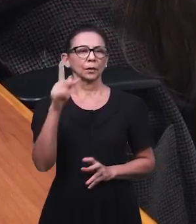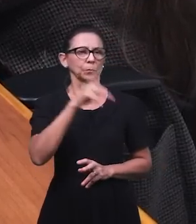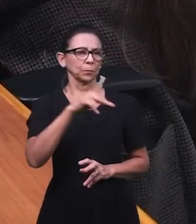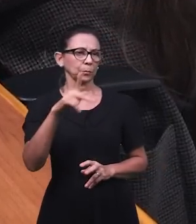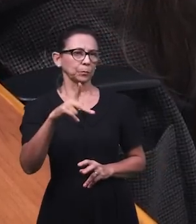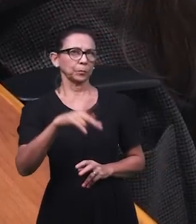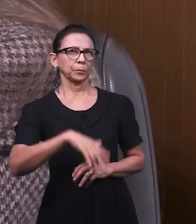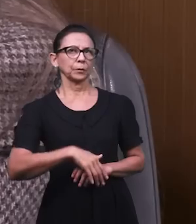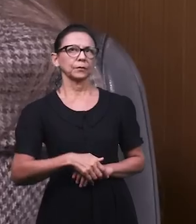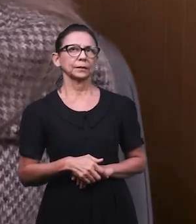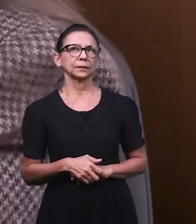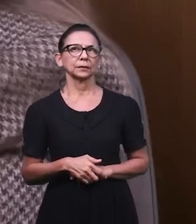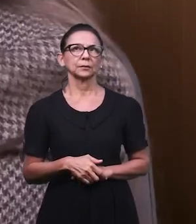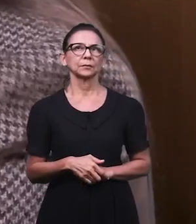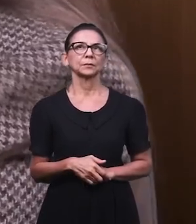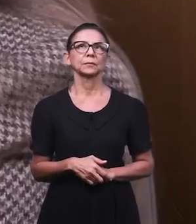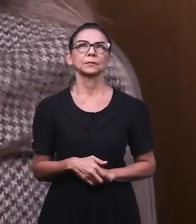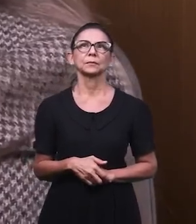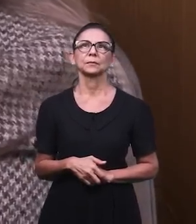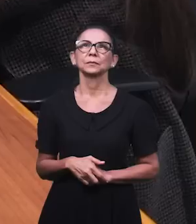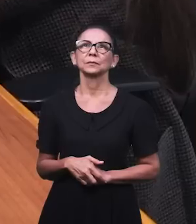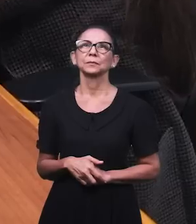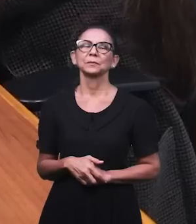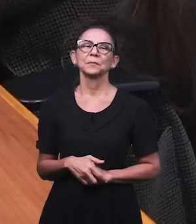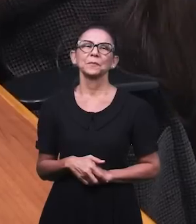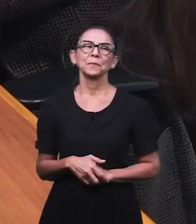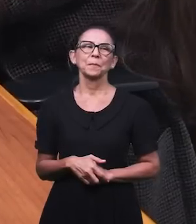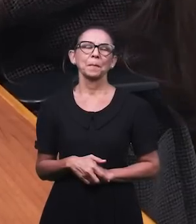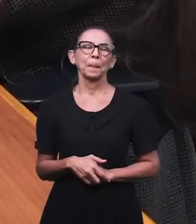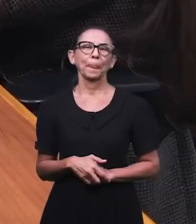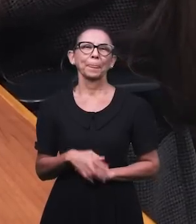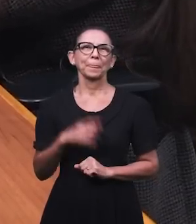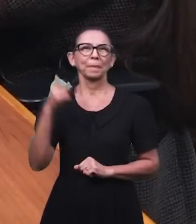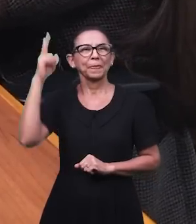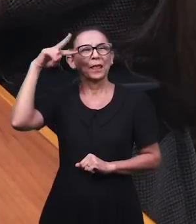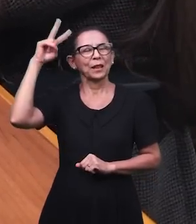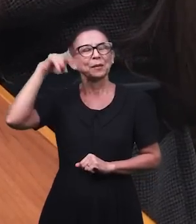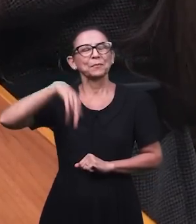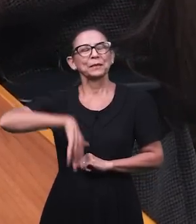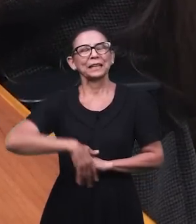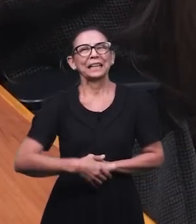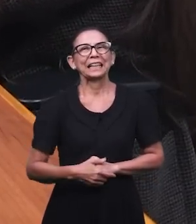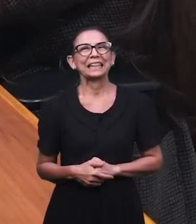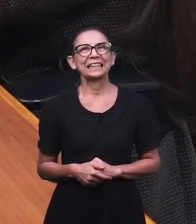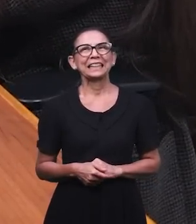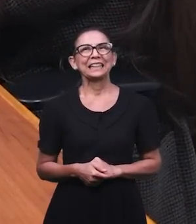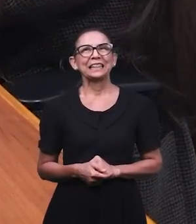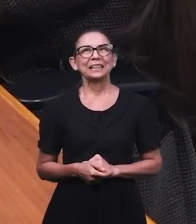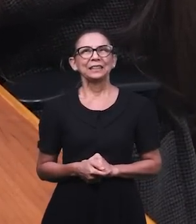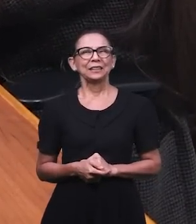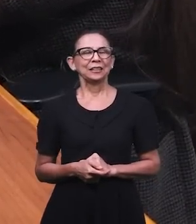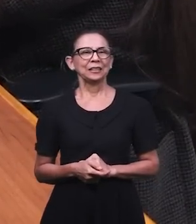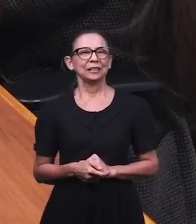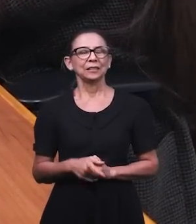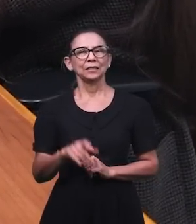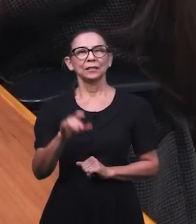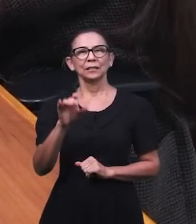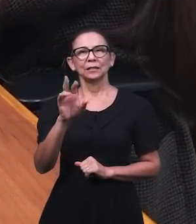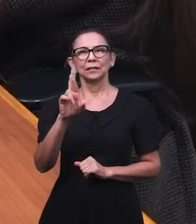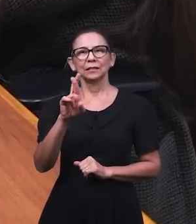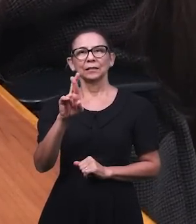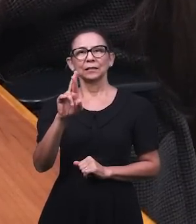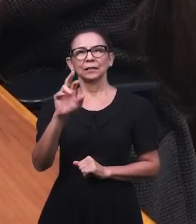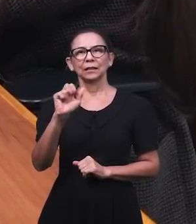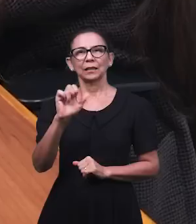Professor. Eu posso, pra continuar falando? Sim. Tá, não, porque eu lembrei de um professor em particular, professor